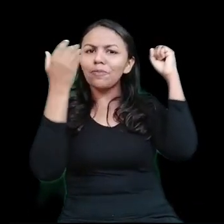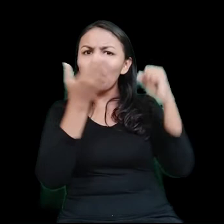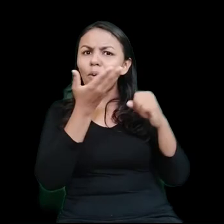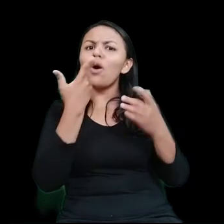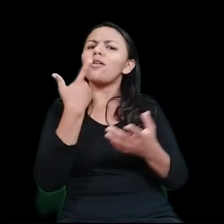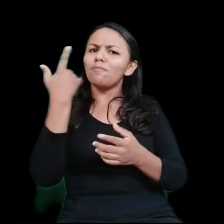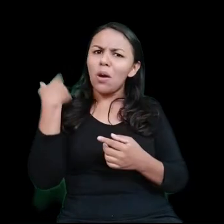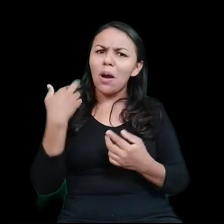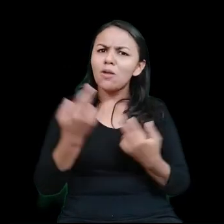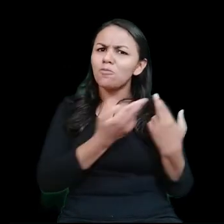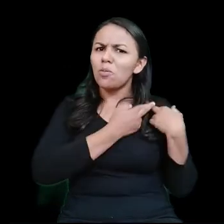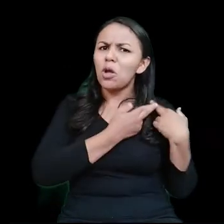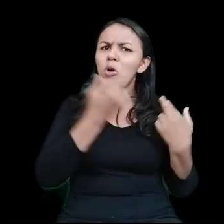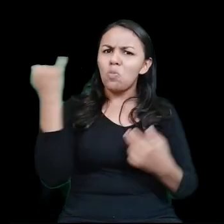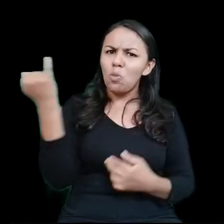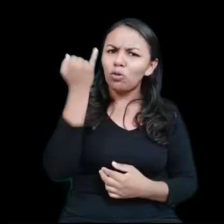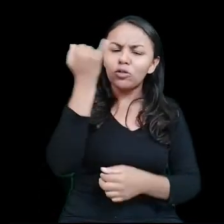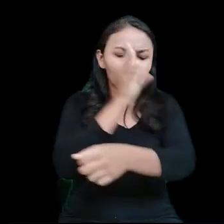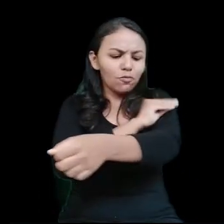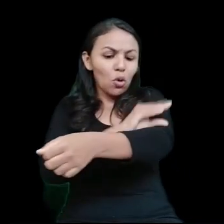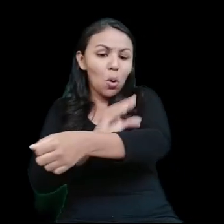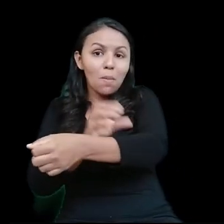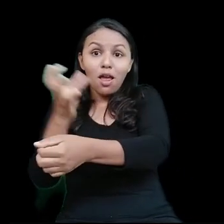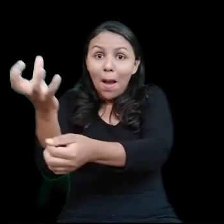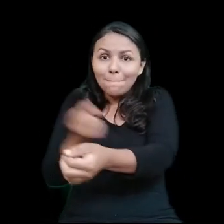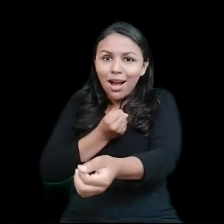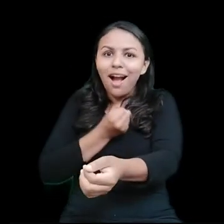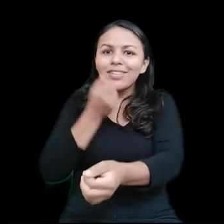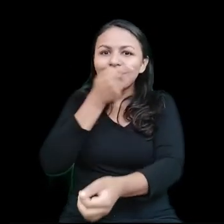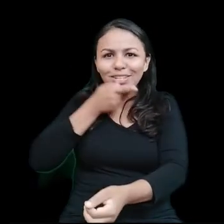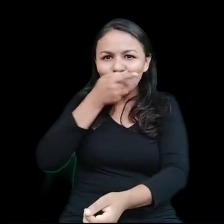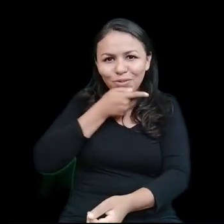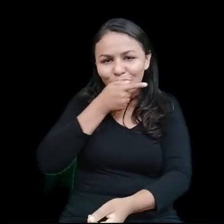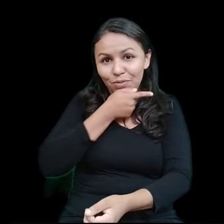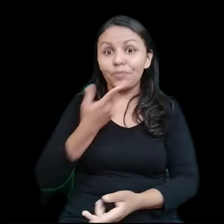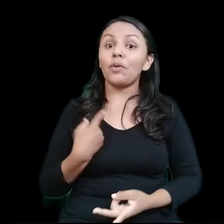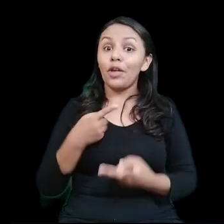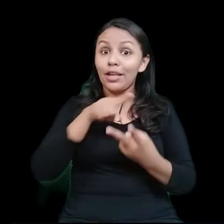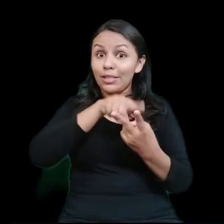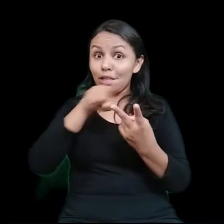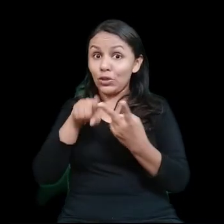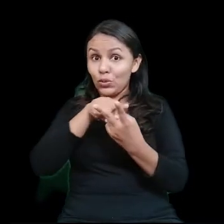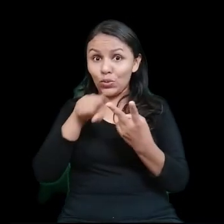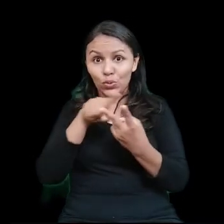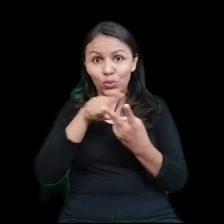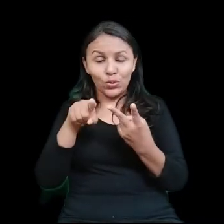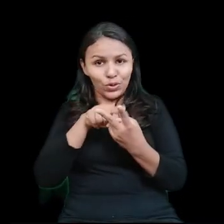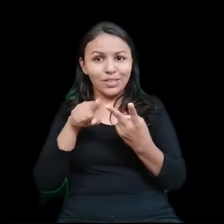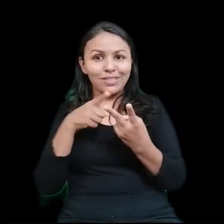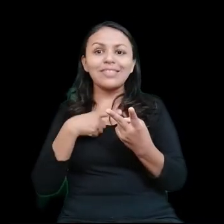o papel da musculatura na captação de glicose. Nós temos 2 vias, como eu falei anteriormente, que